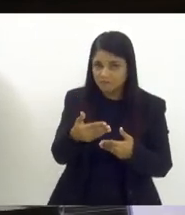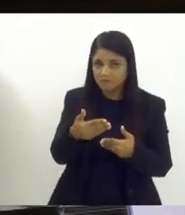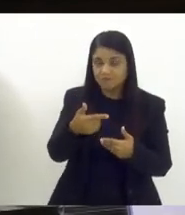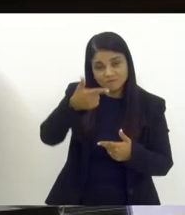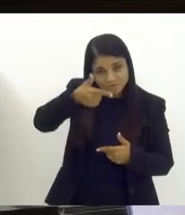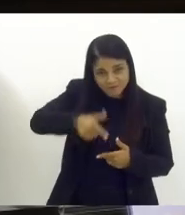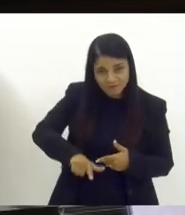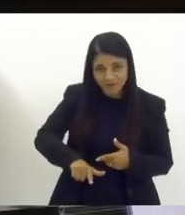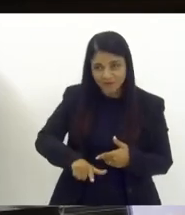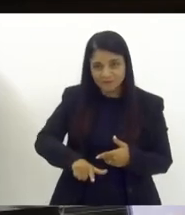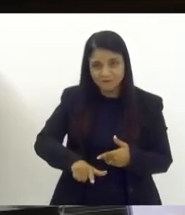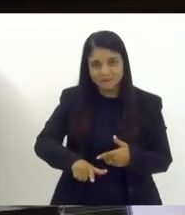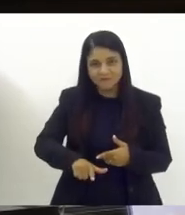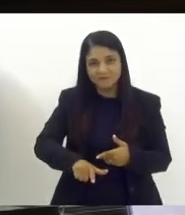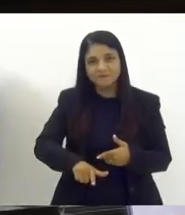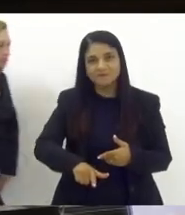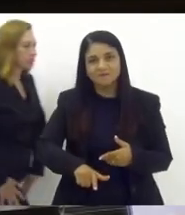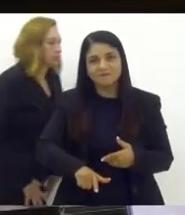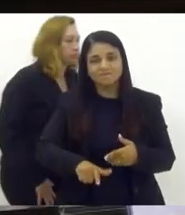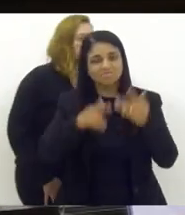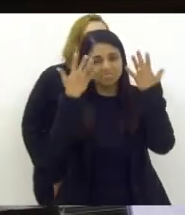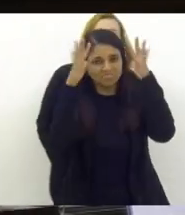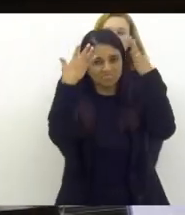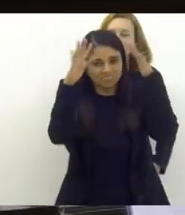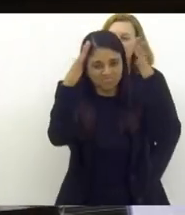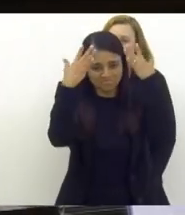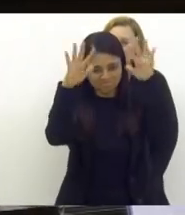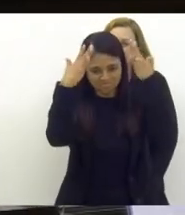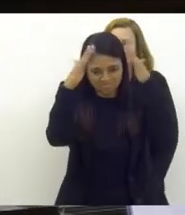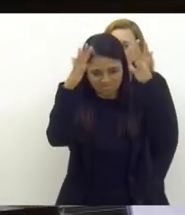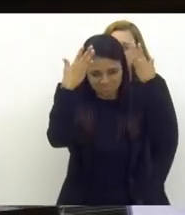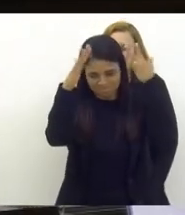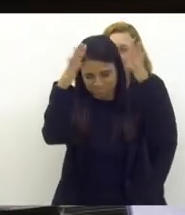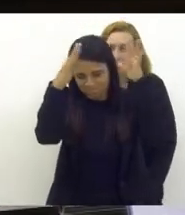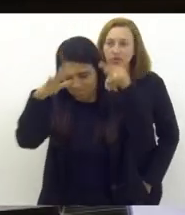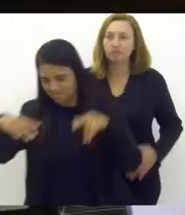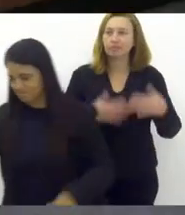uma vez aplaudamos a nossa